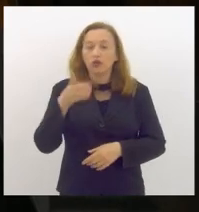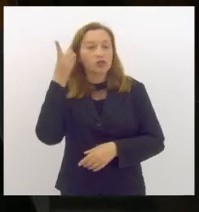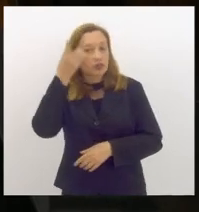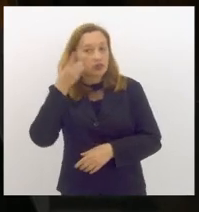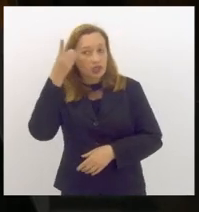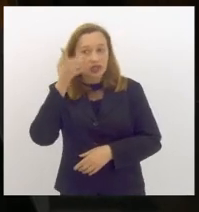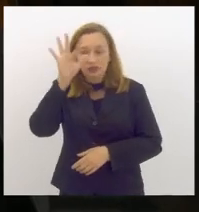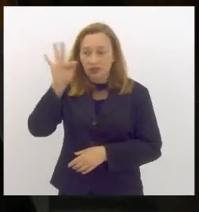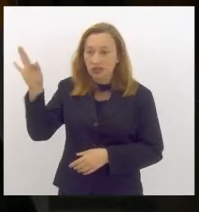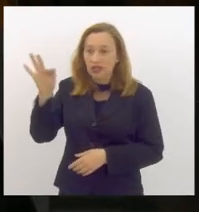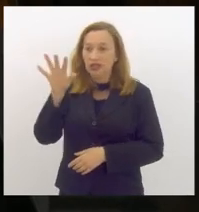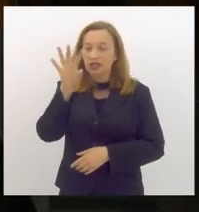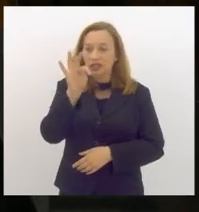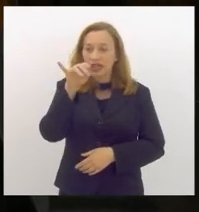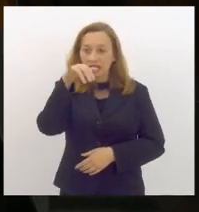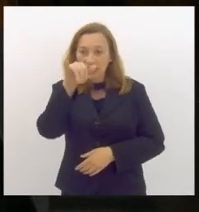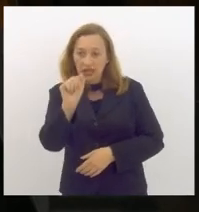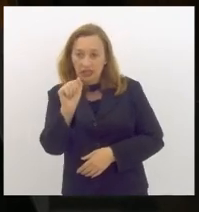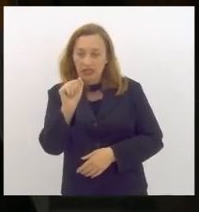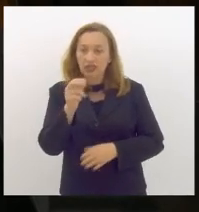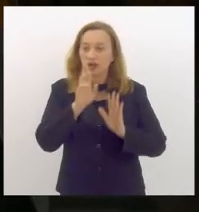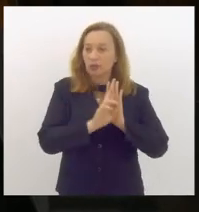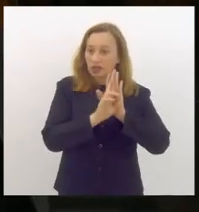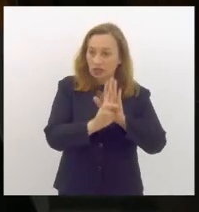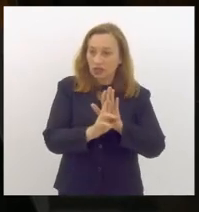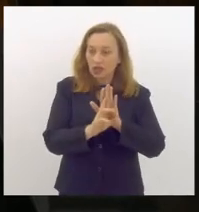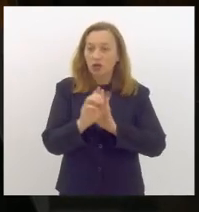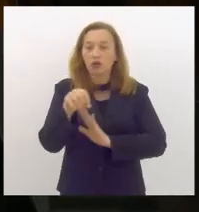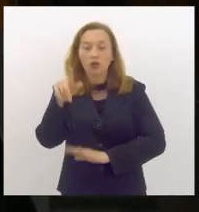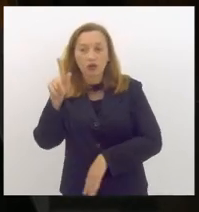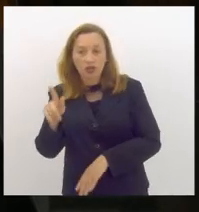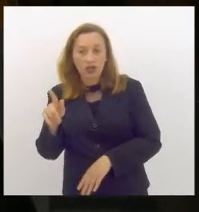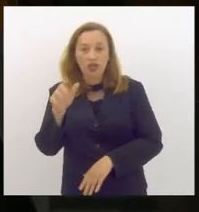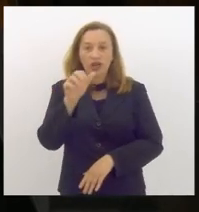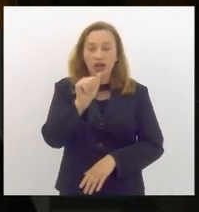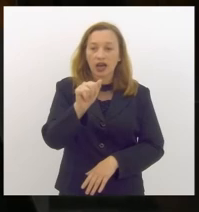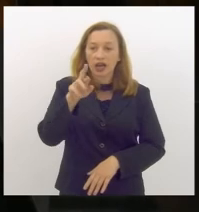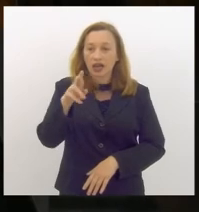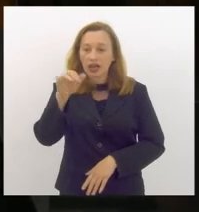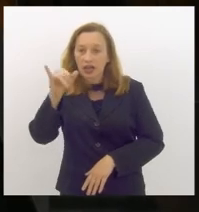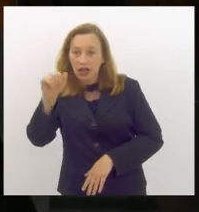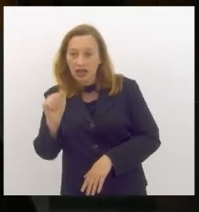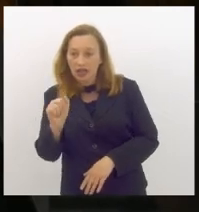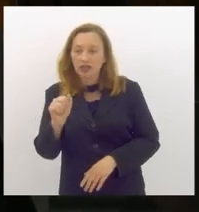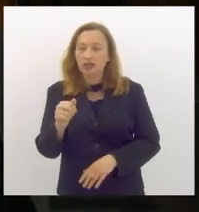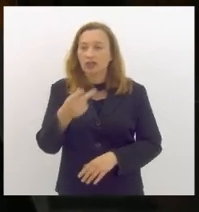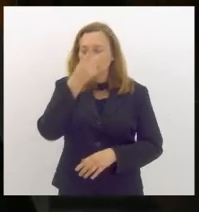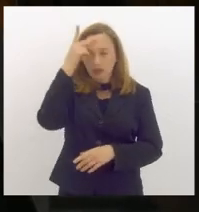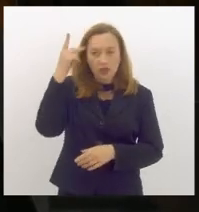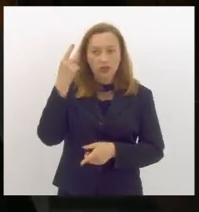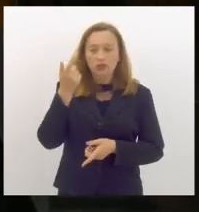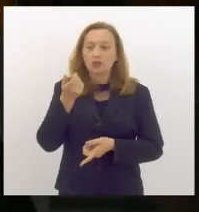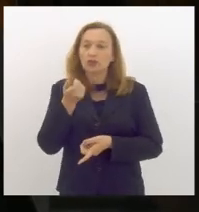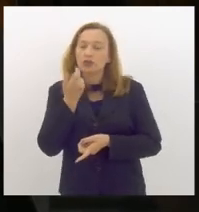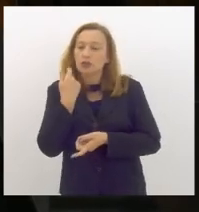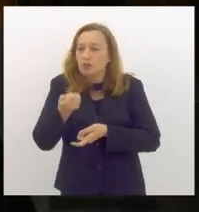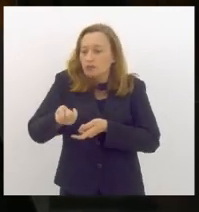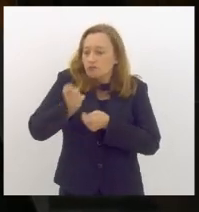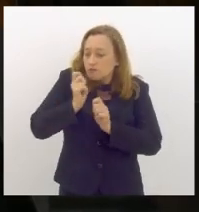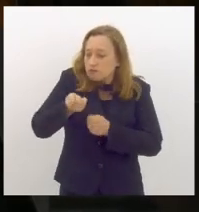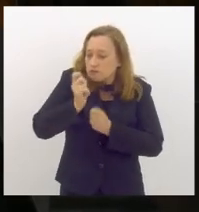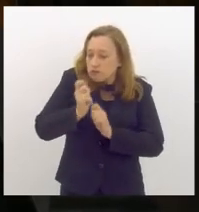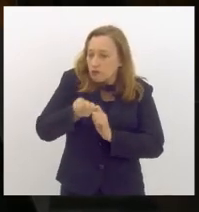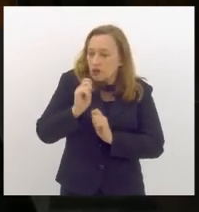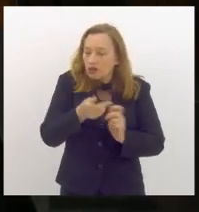federal Talíria Petrone, com representantes da ONG Araiara, com pescadores artesanais, visitando